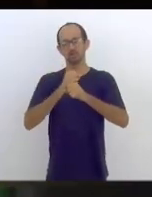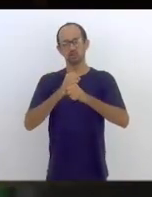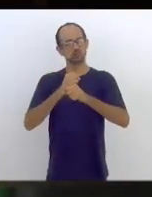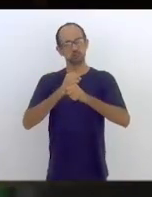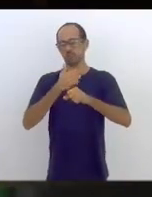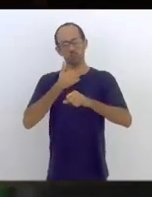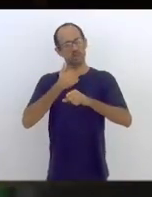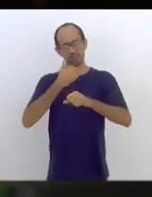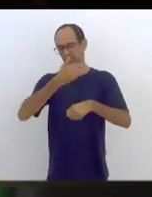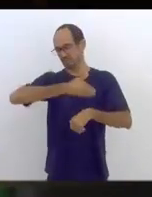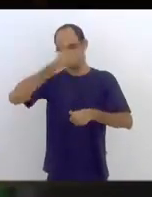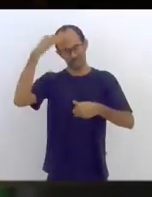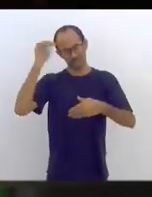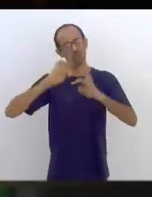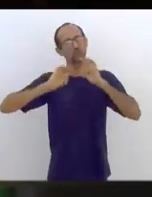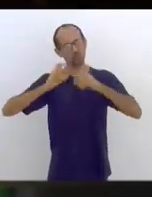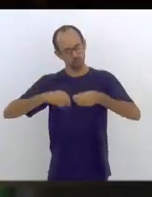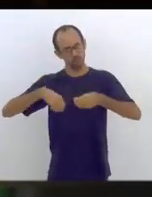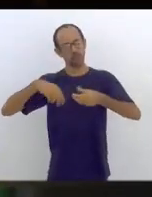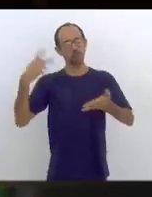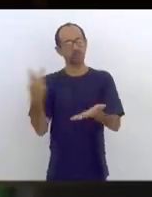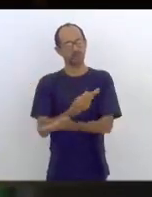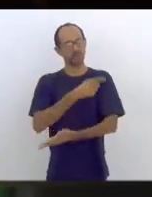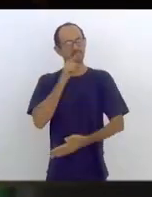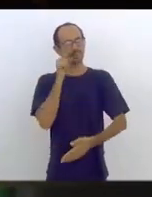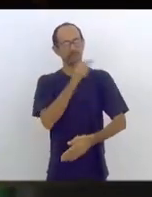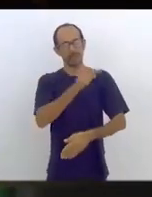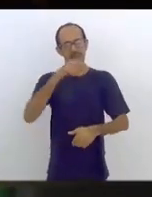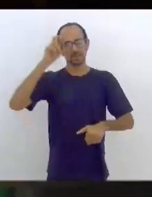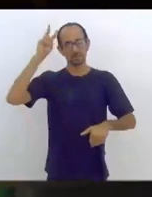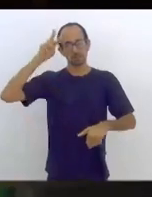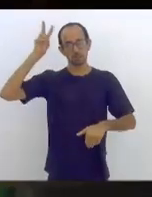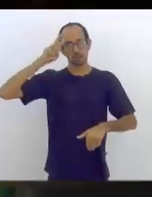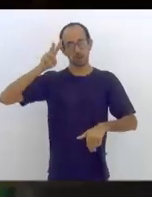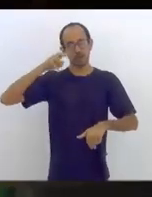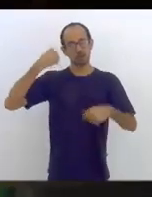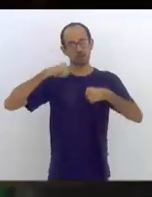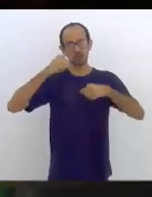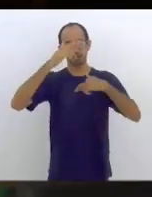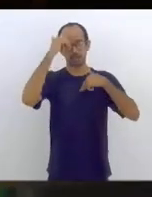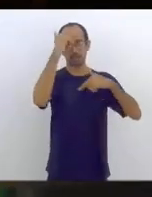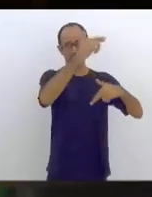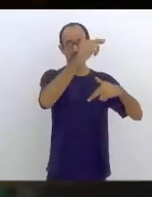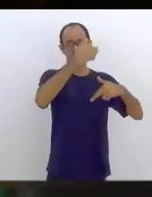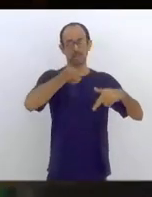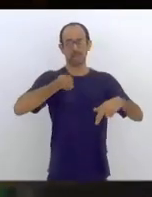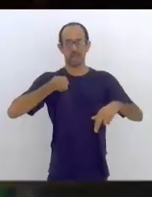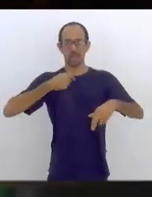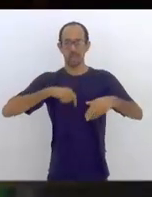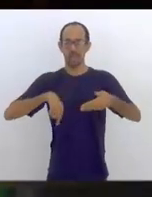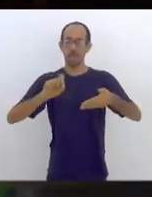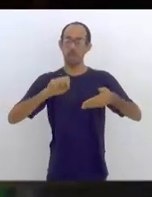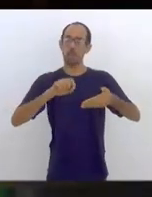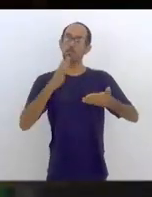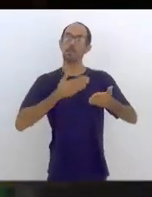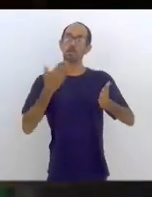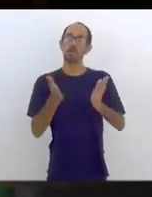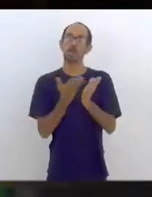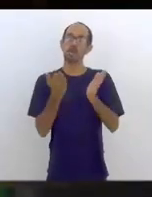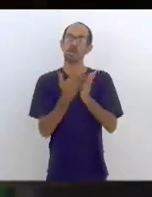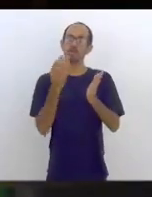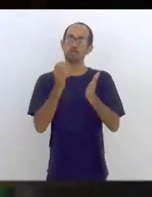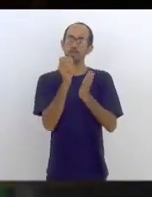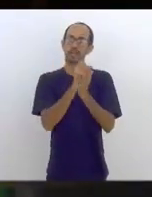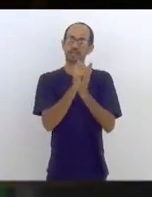mas tem uma história, tem que ser respeitada e admirada pelos que lá passaram. Eu passei, meu livro já está escrito, mas eu continuo